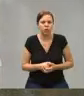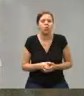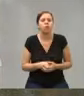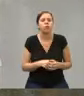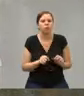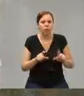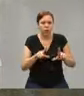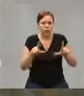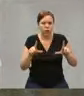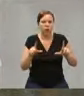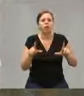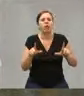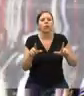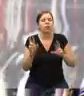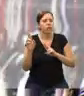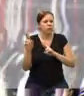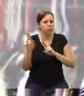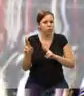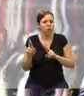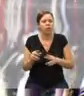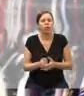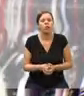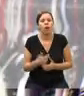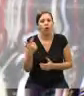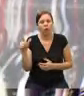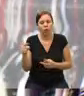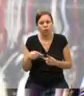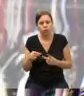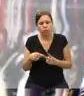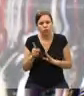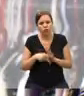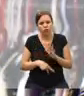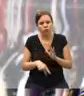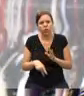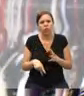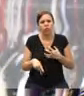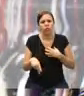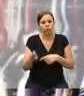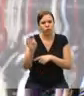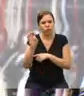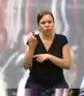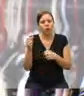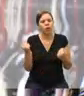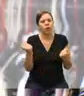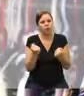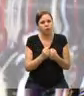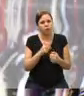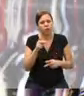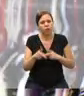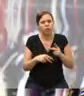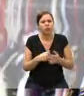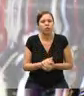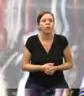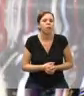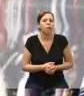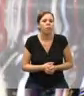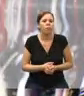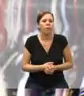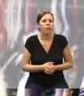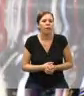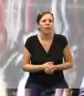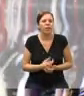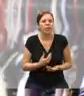Retratos da Esperança, que eu estou esquecendo, que também é um outro projeto na Bahia, que apoia pessoas em situação